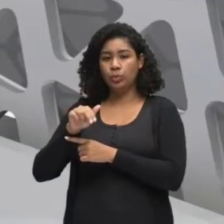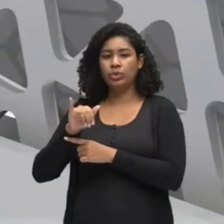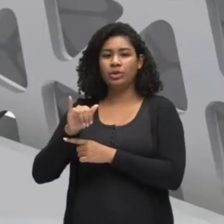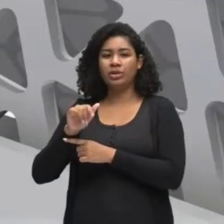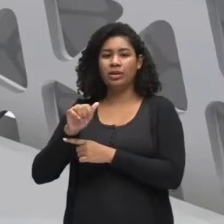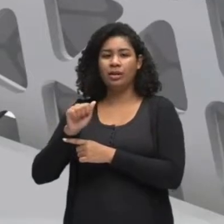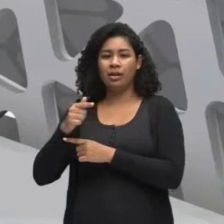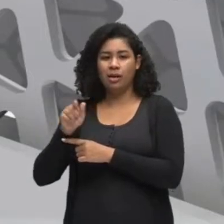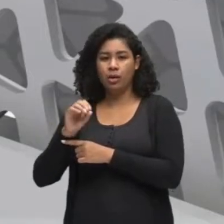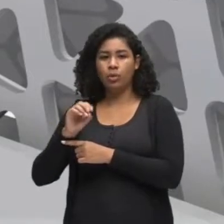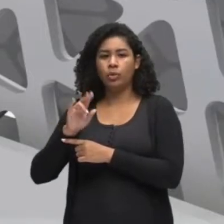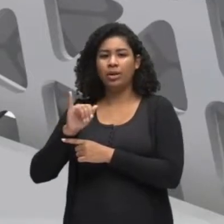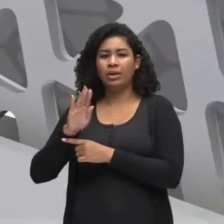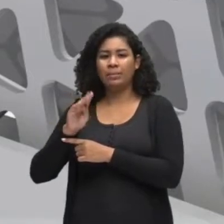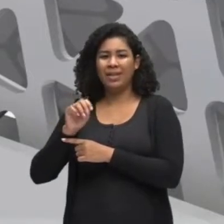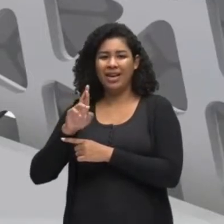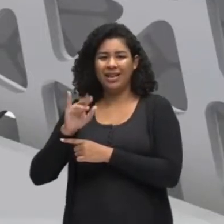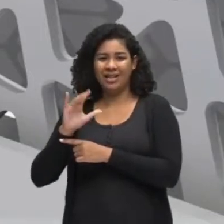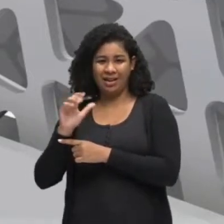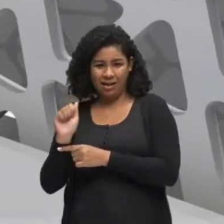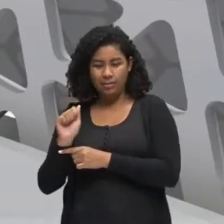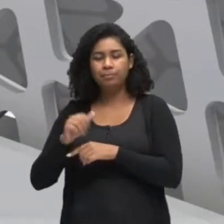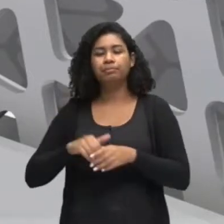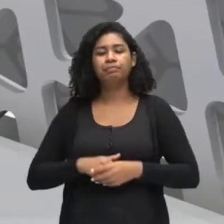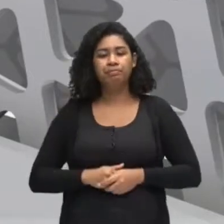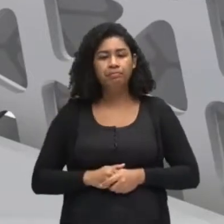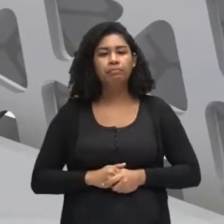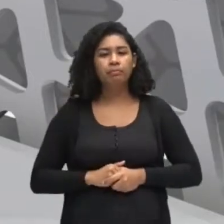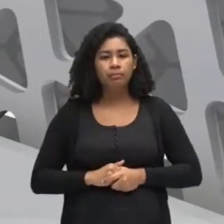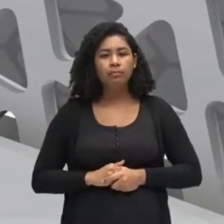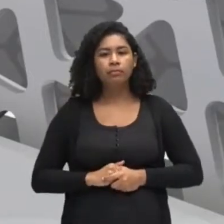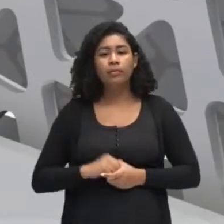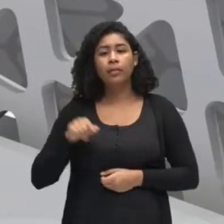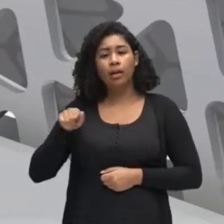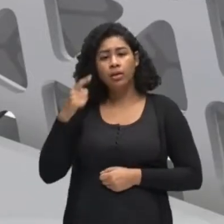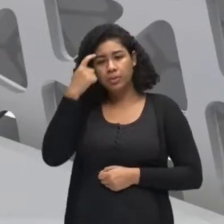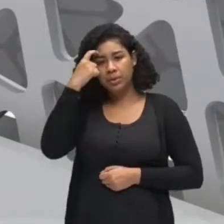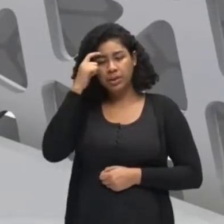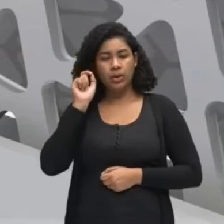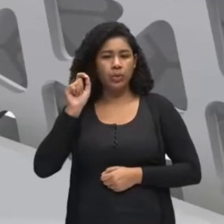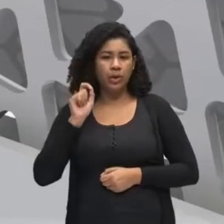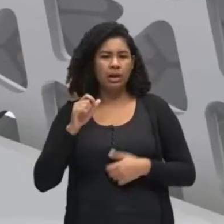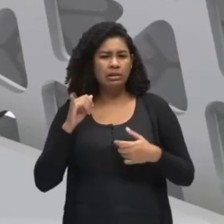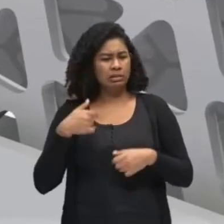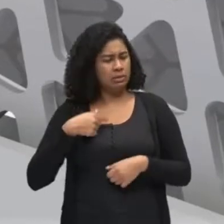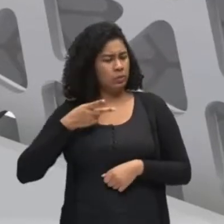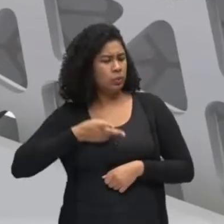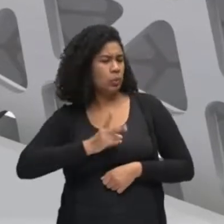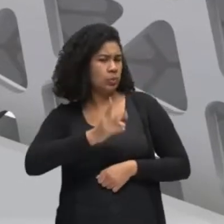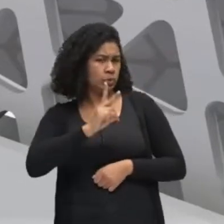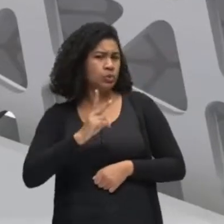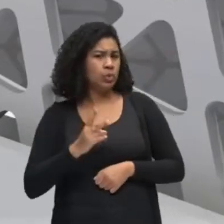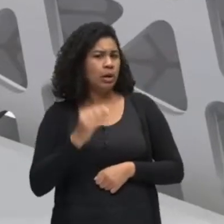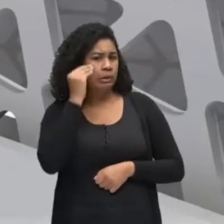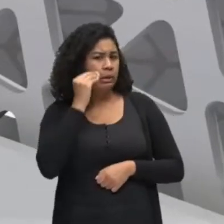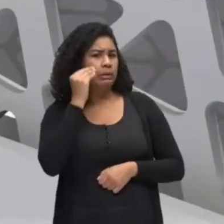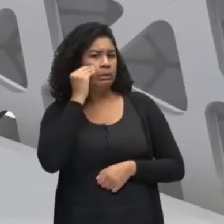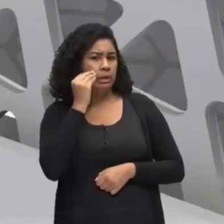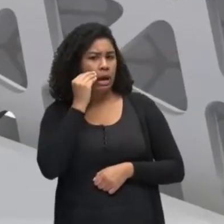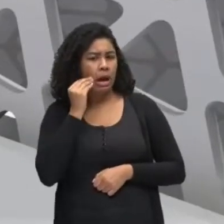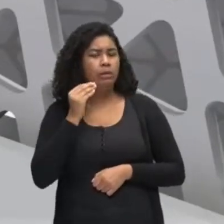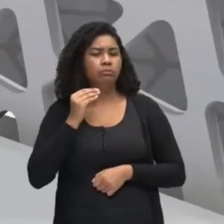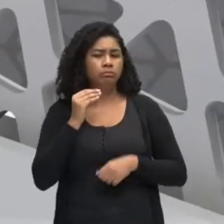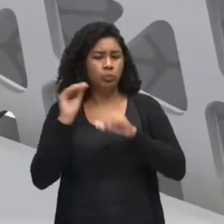continuar adentrando aí para o interior do Brasil, eu não estou fazendo nada demais, porque, teoricamente, Portugal e Espanha estão sobre a